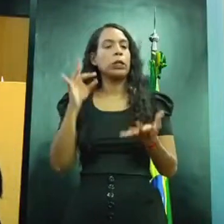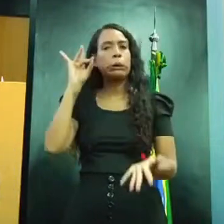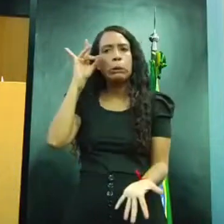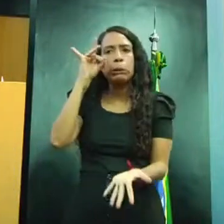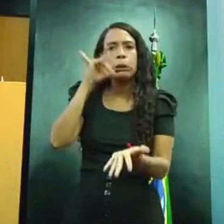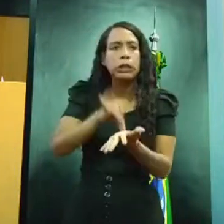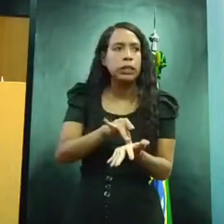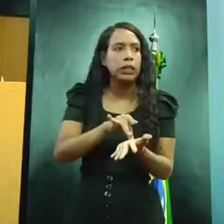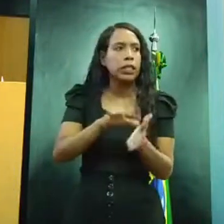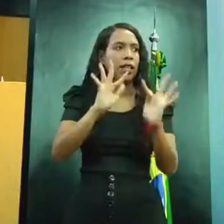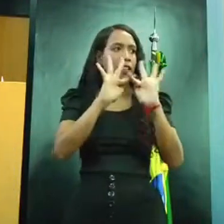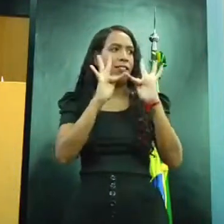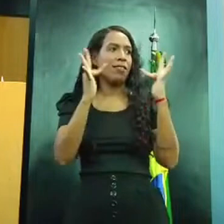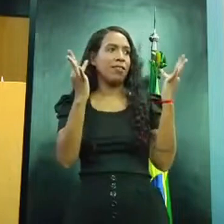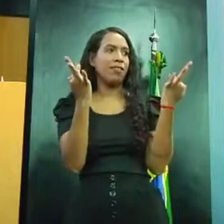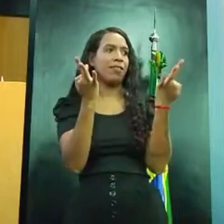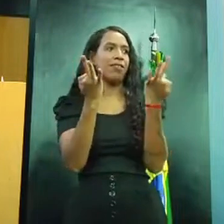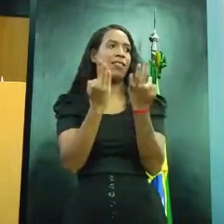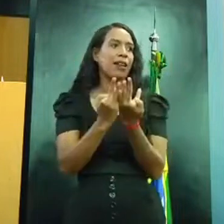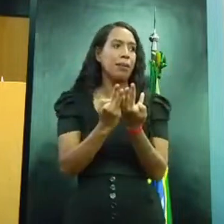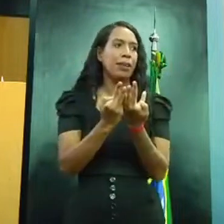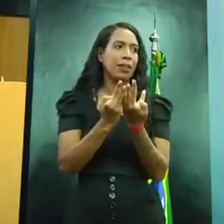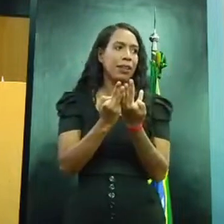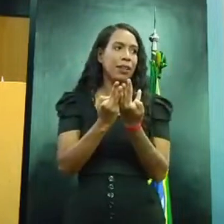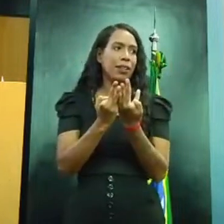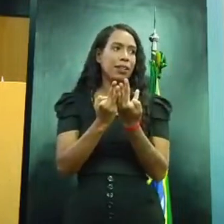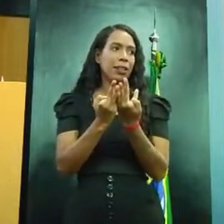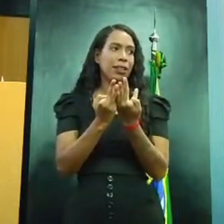preciso com a minha família.